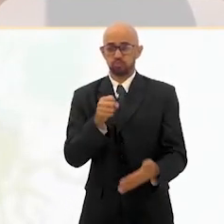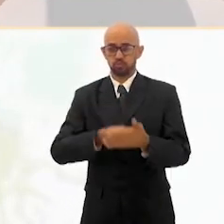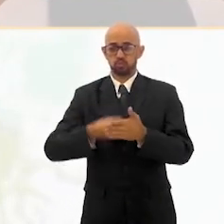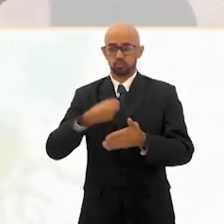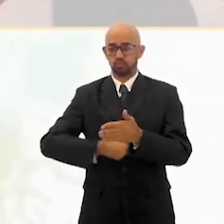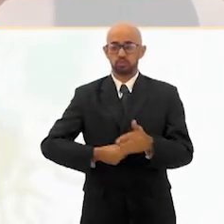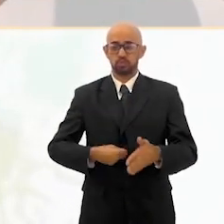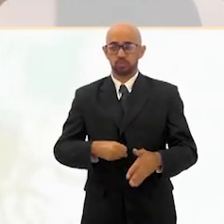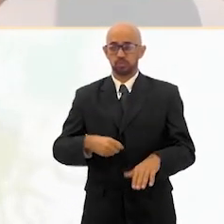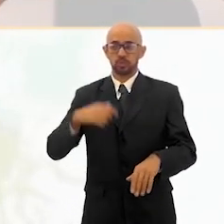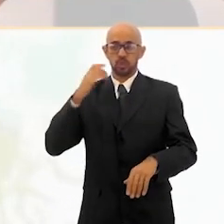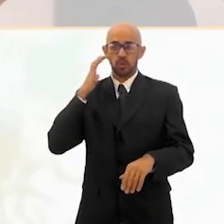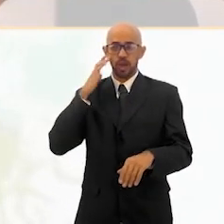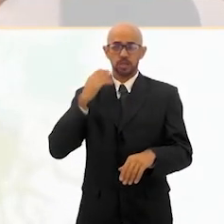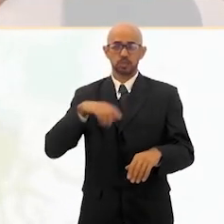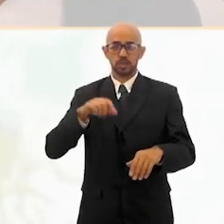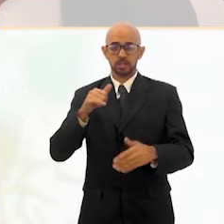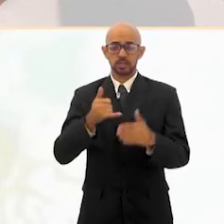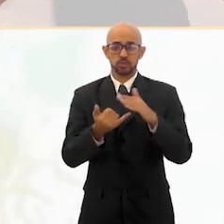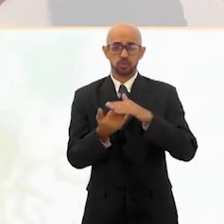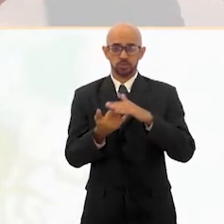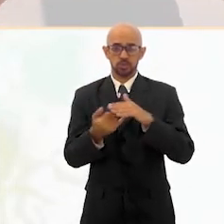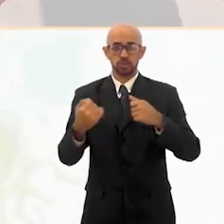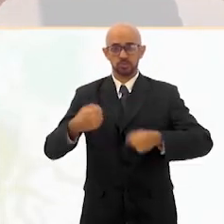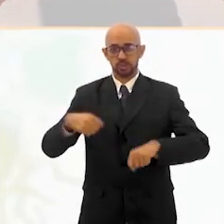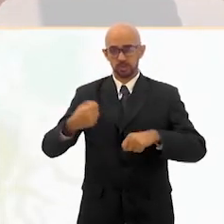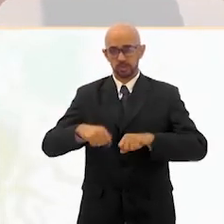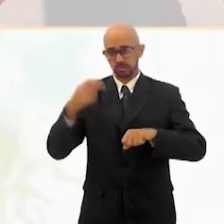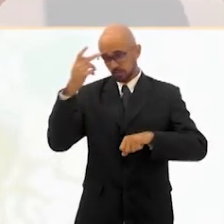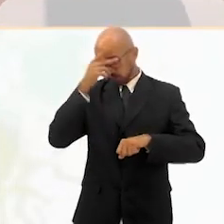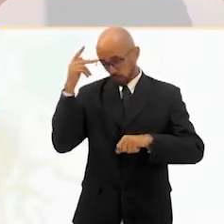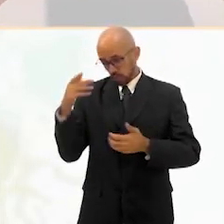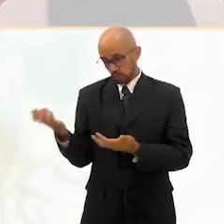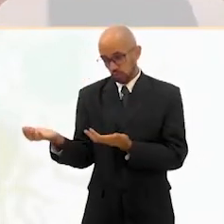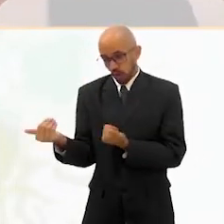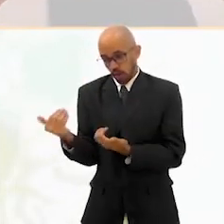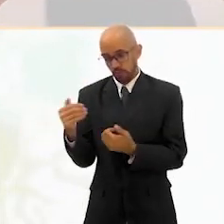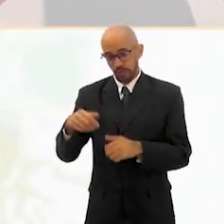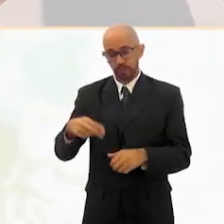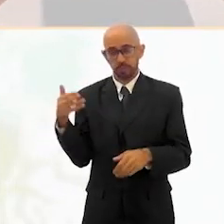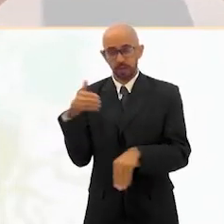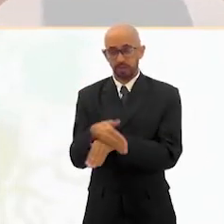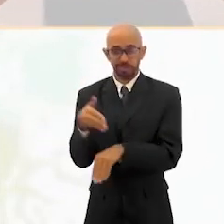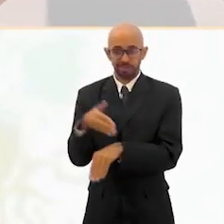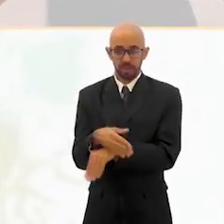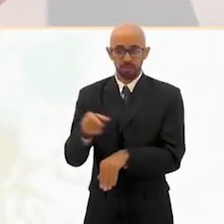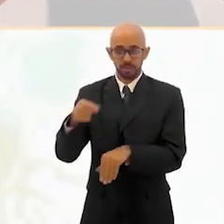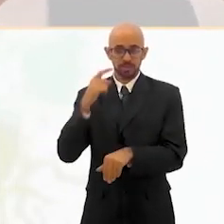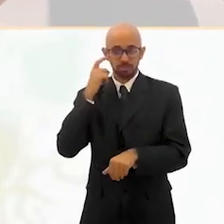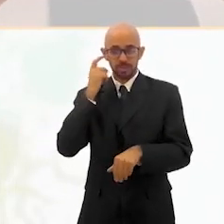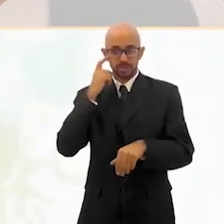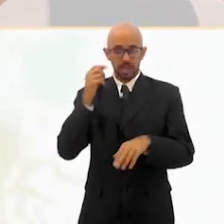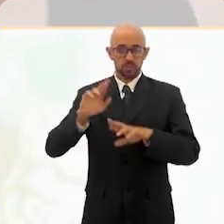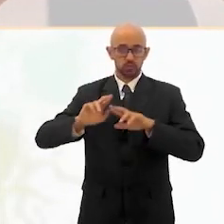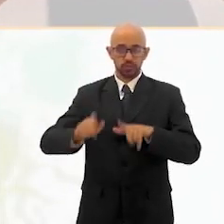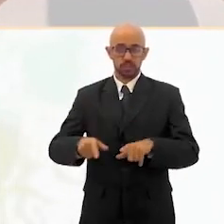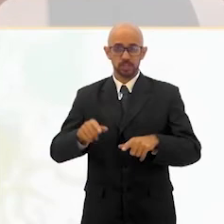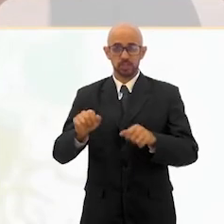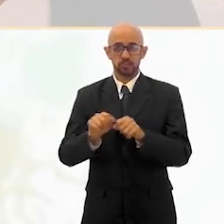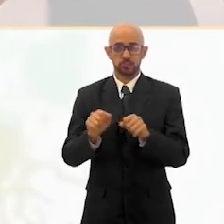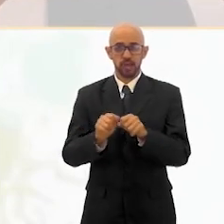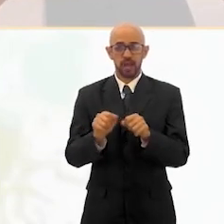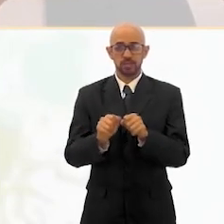essas instituições precisam, sim, de gente jovens ocupando esses espaços para que a gente pense diferente e faça um caminho